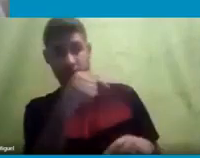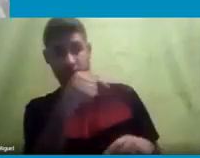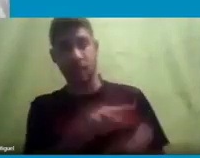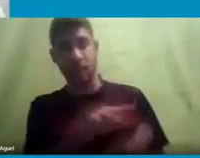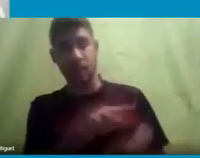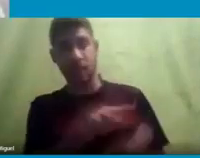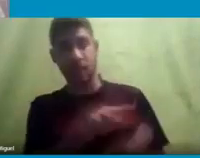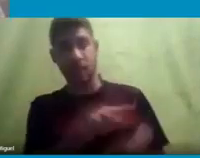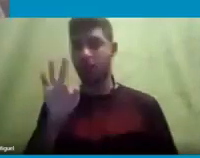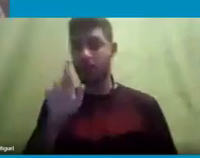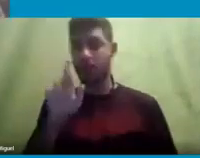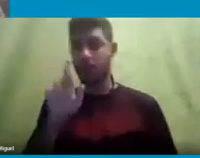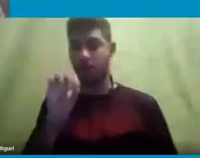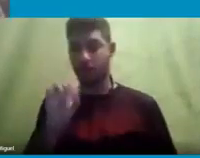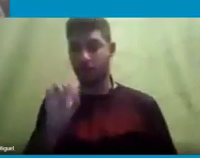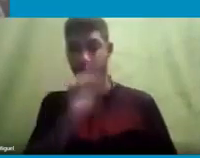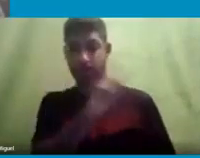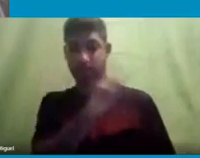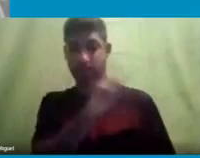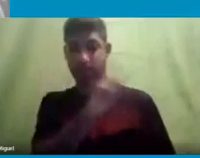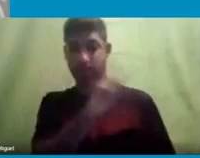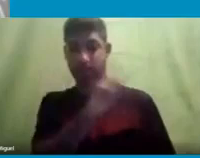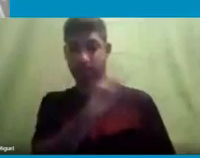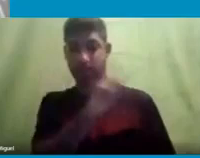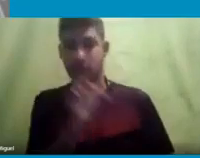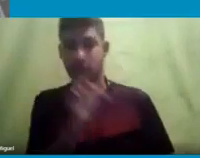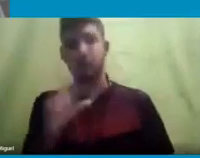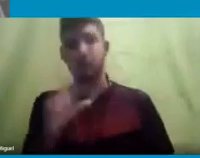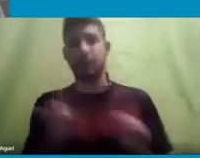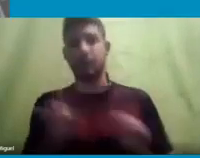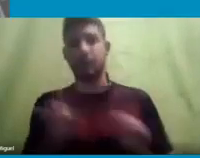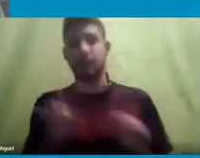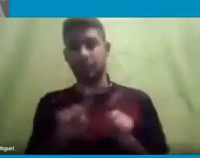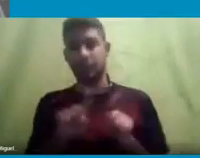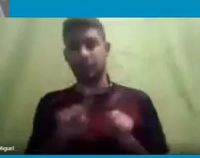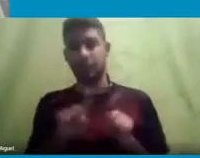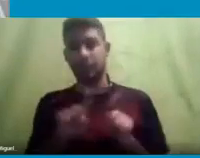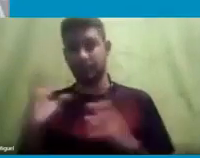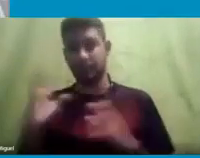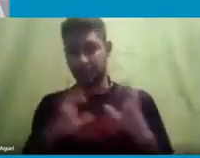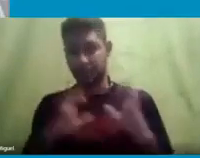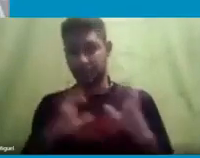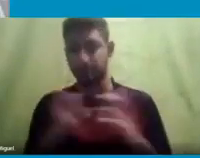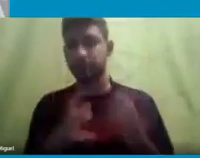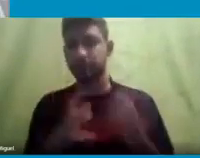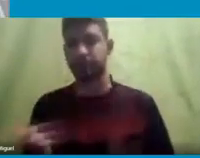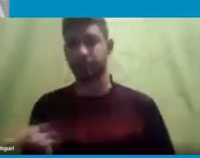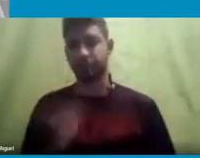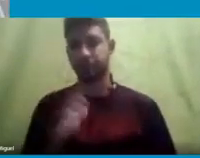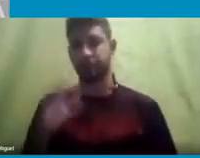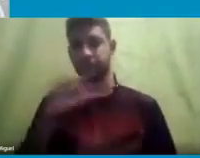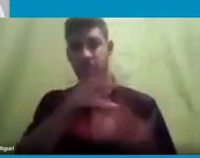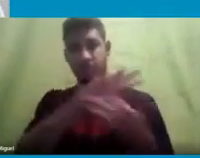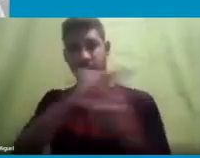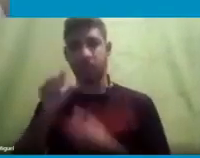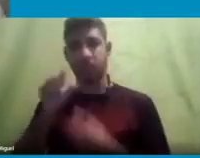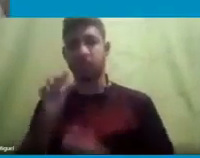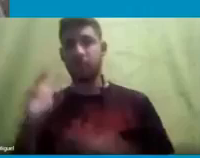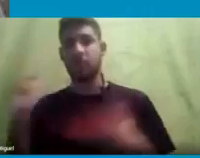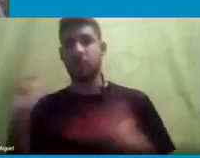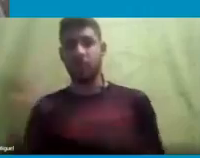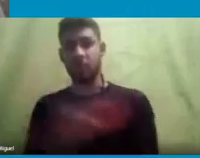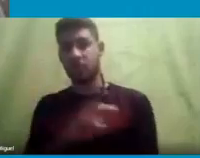ainda sofrem, né, estão nessa guerra. A gente vive em guerra no Brasil. O que fazem com os